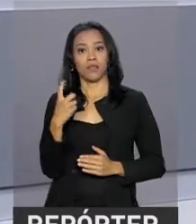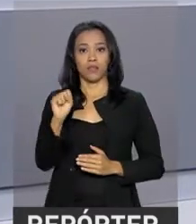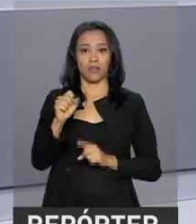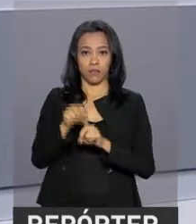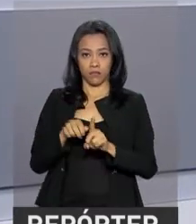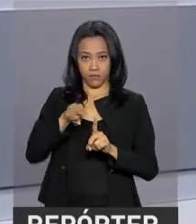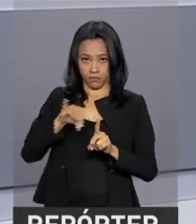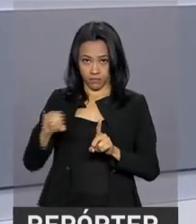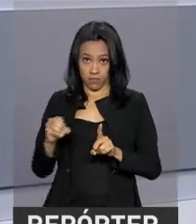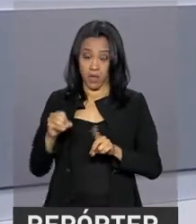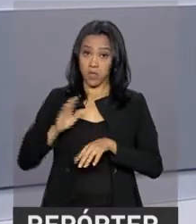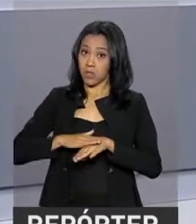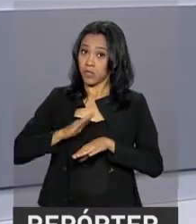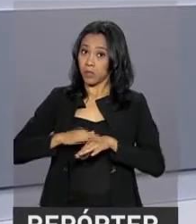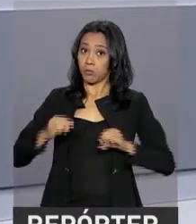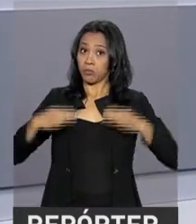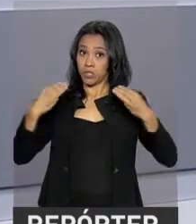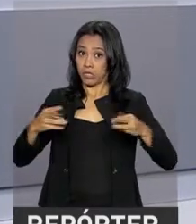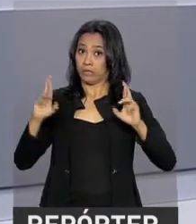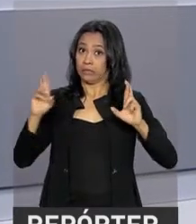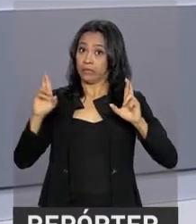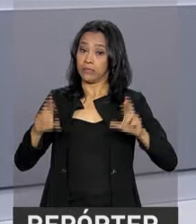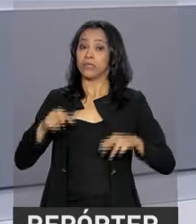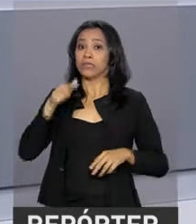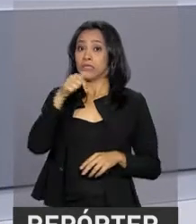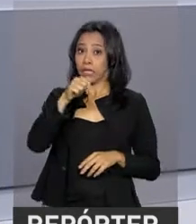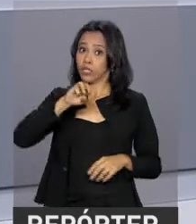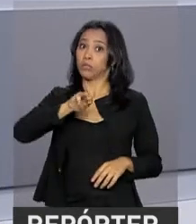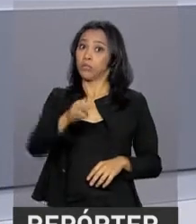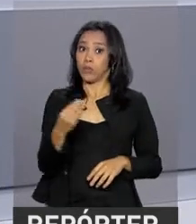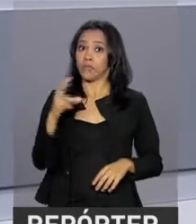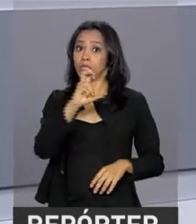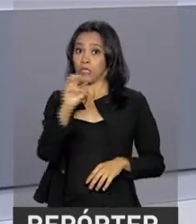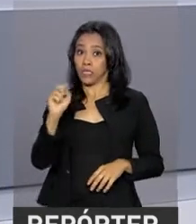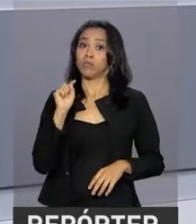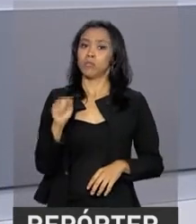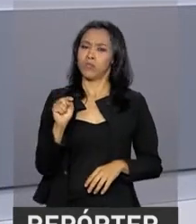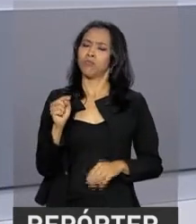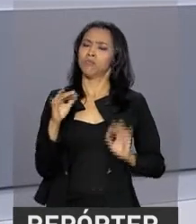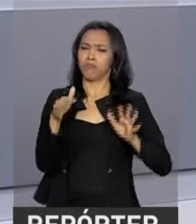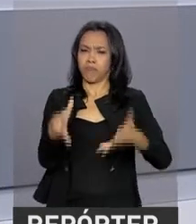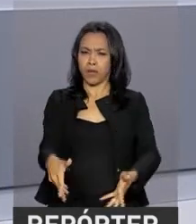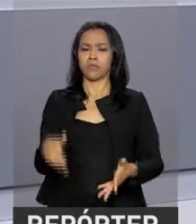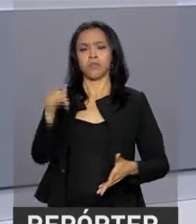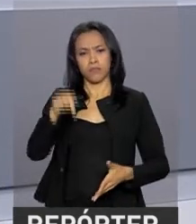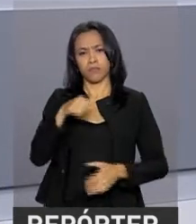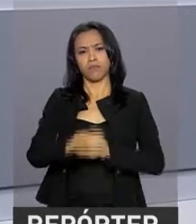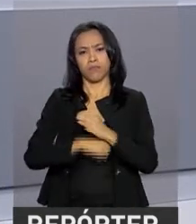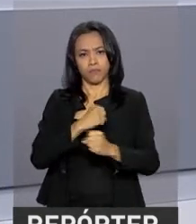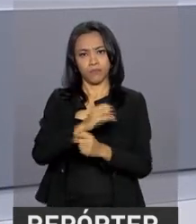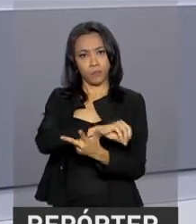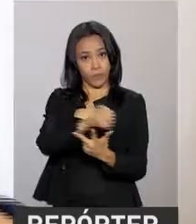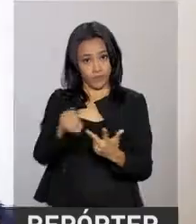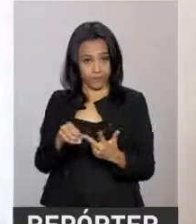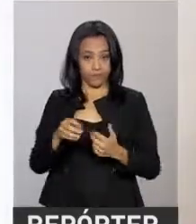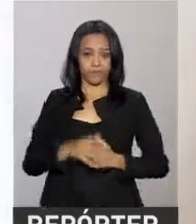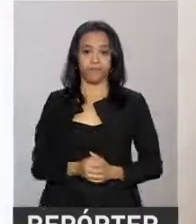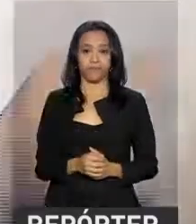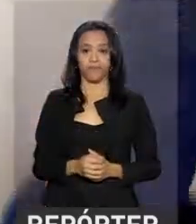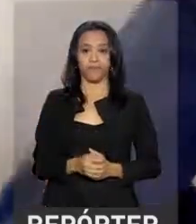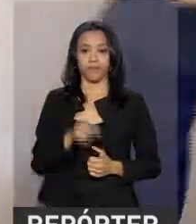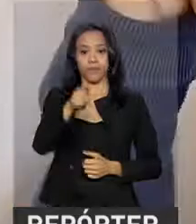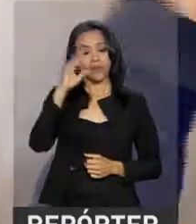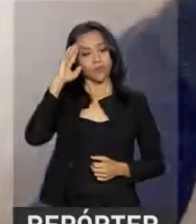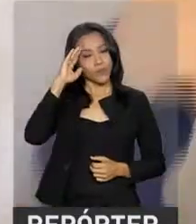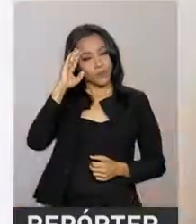ministério da educação é que 7 milhões e 500 mil candidatos participem do enem este ano um